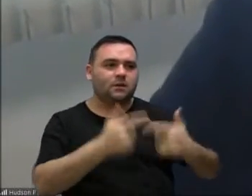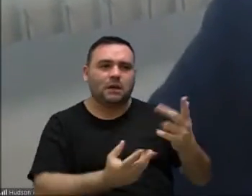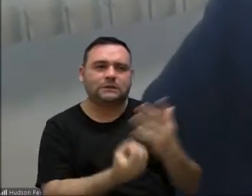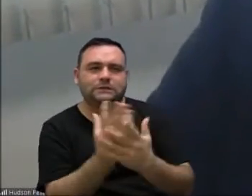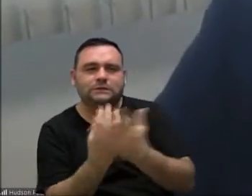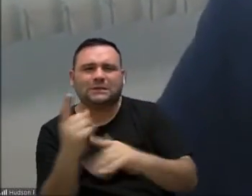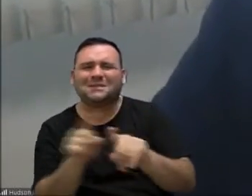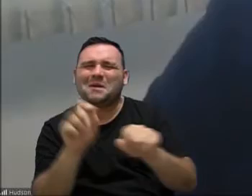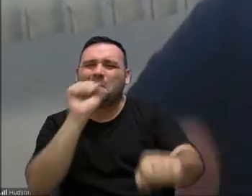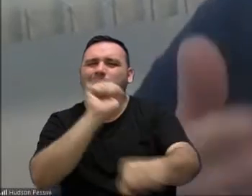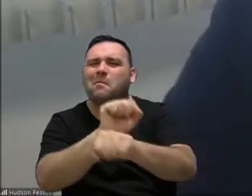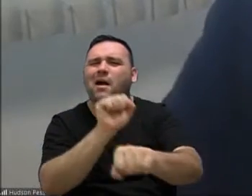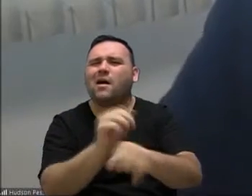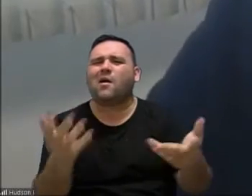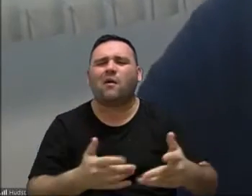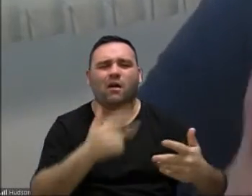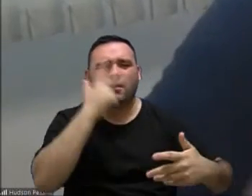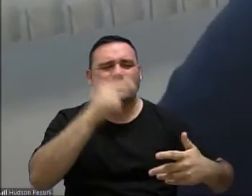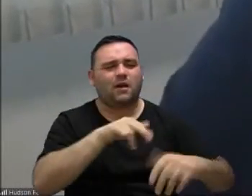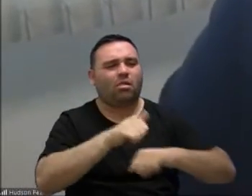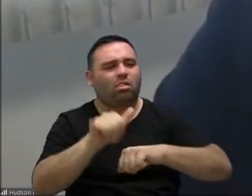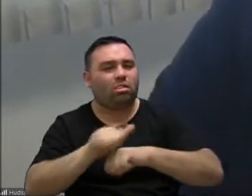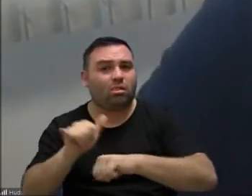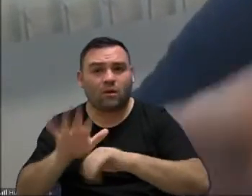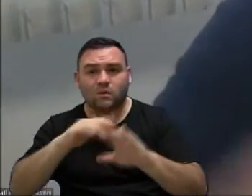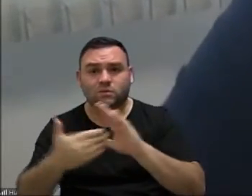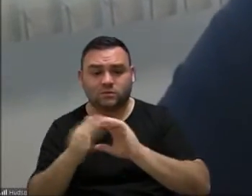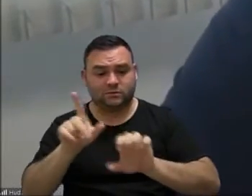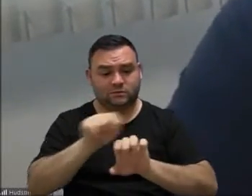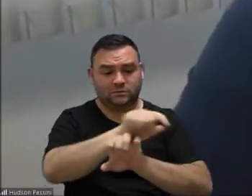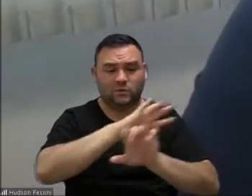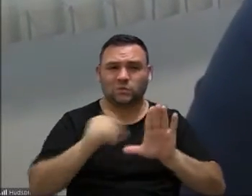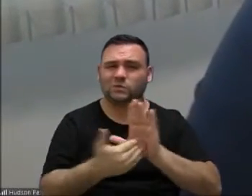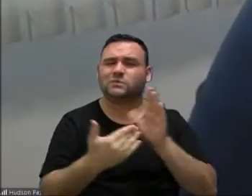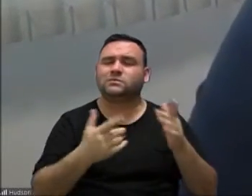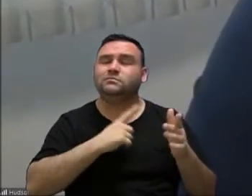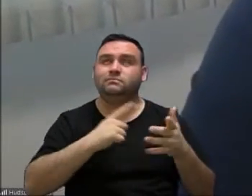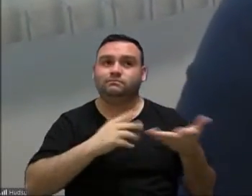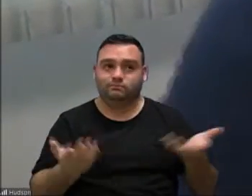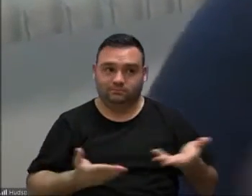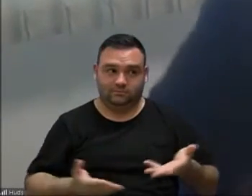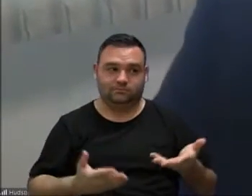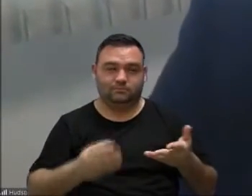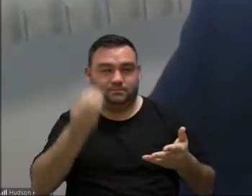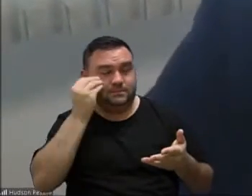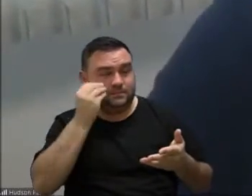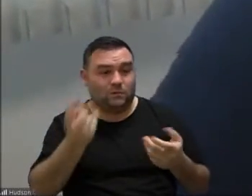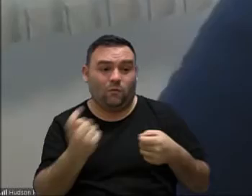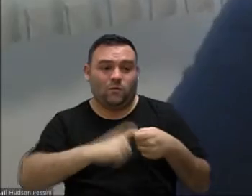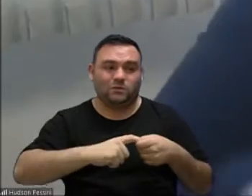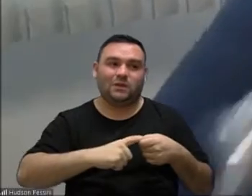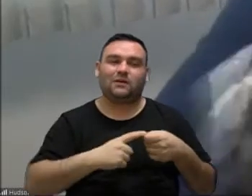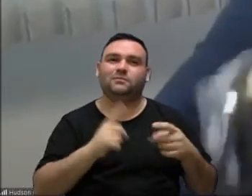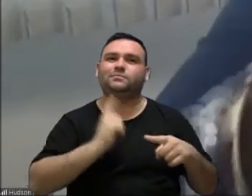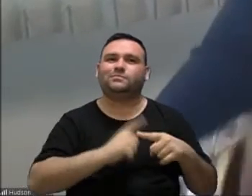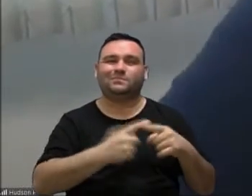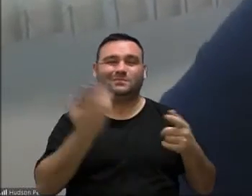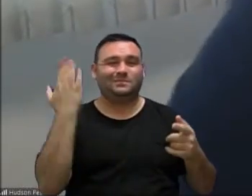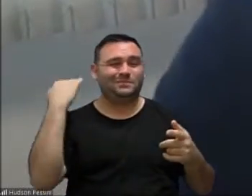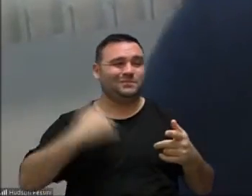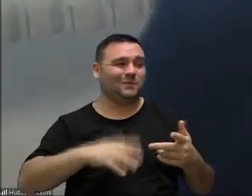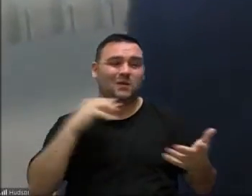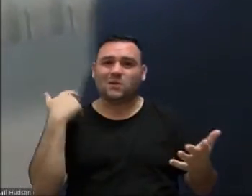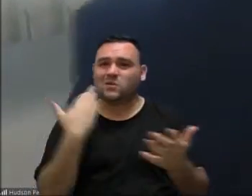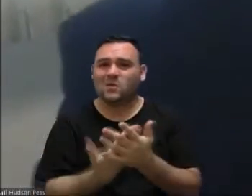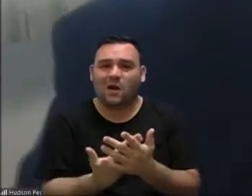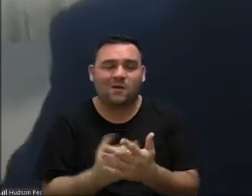e parem de enrolar hoje e judiar do empresariado que hoje tem agora tentando recuperar o fórico que sufocaram ele